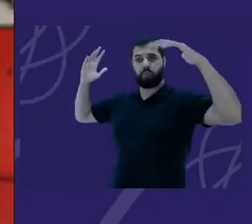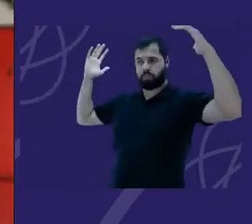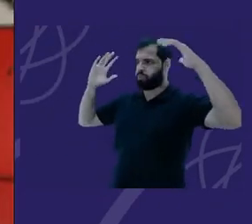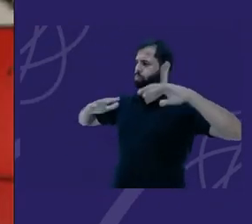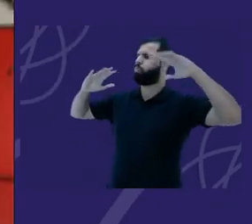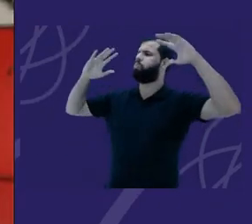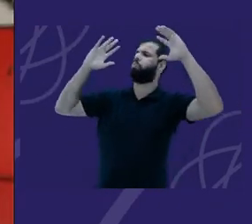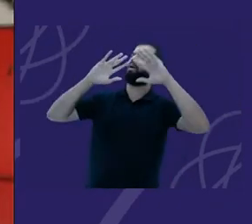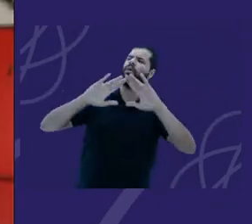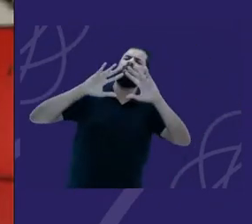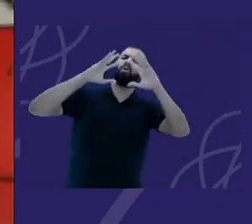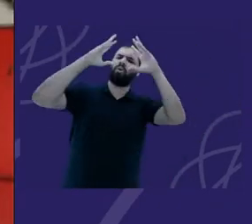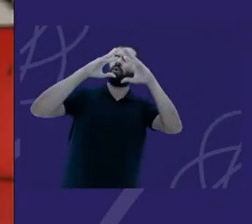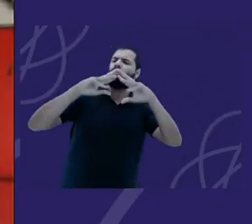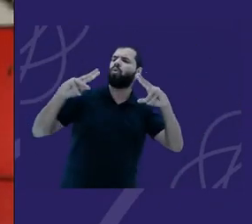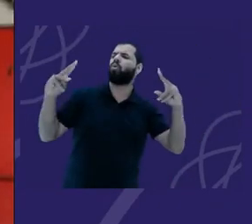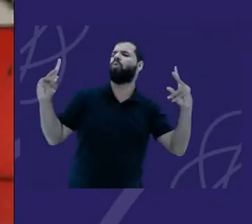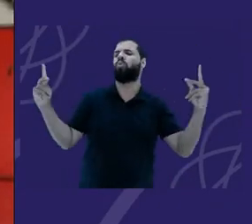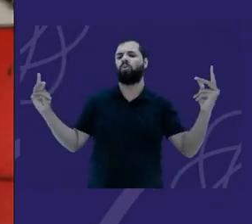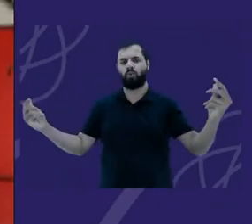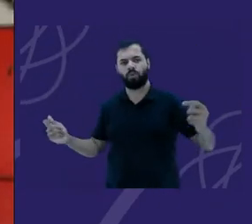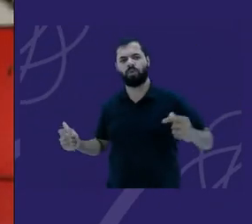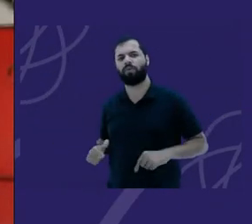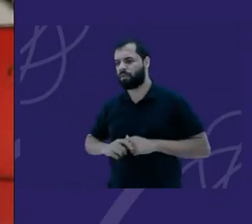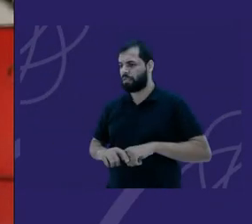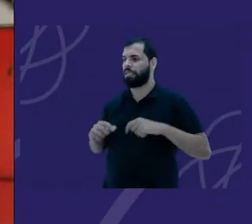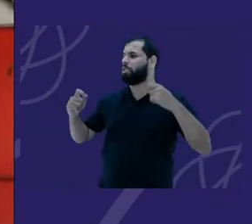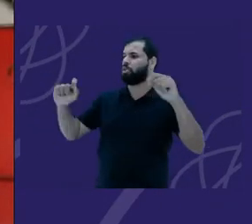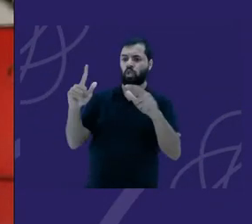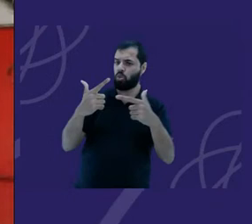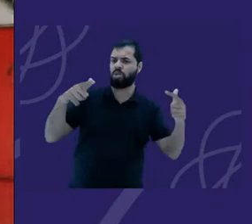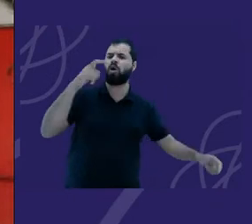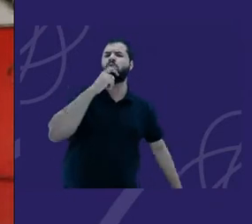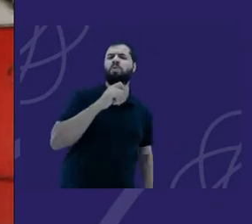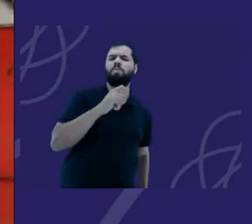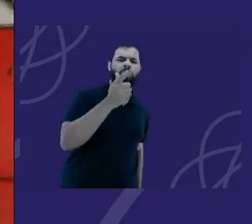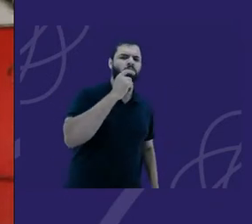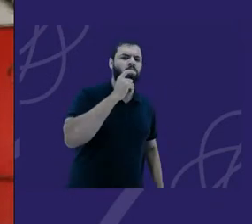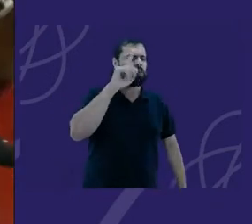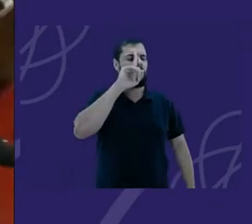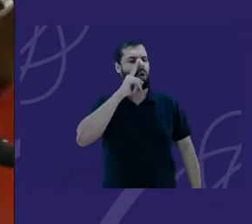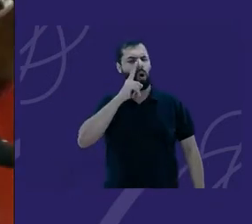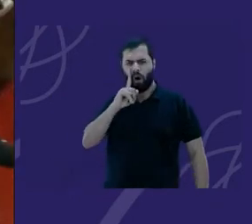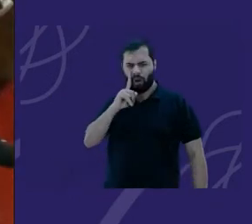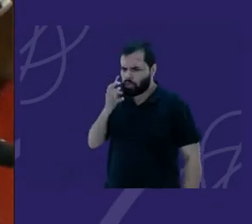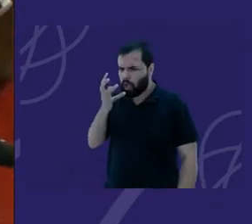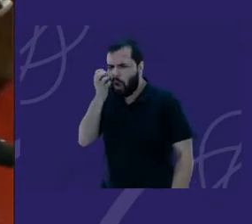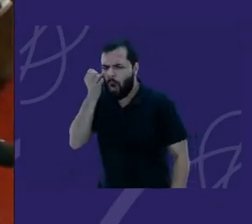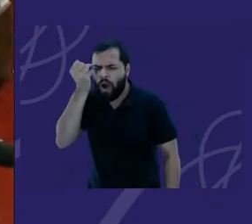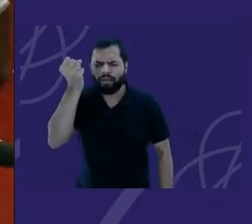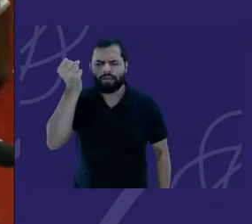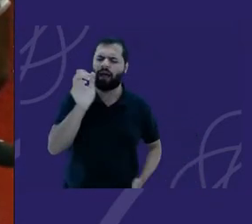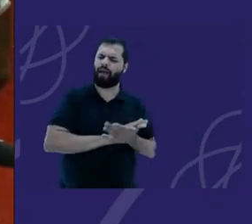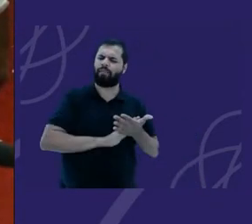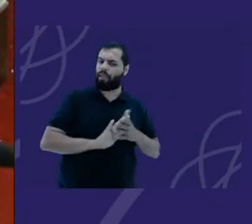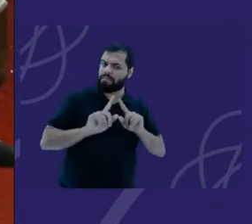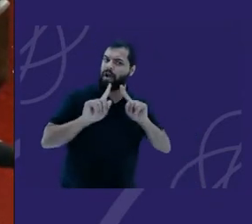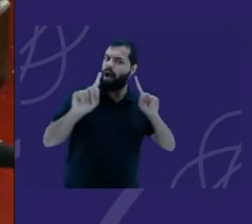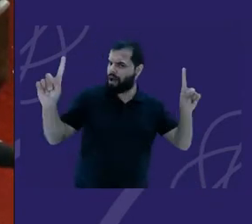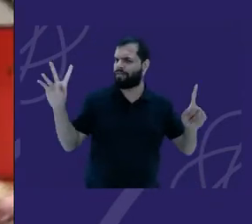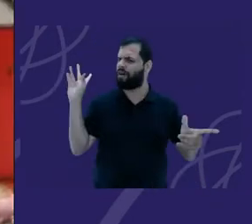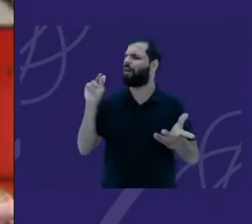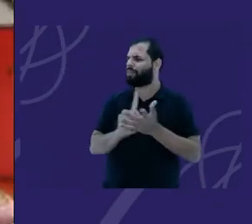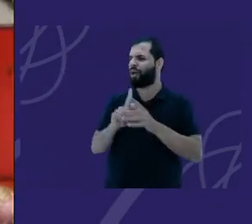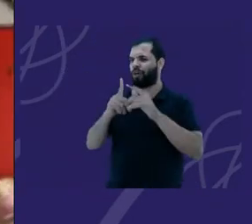é garoa. Homem que é homem não chora, chora sim. Não, não chora.